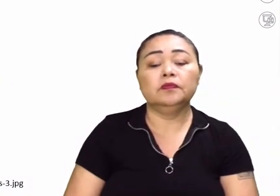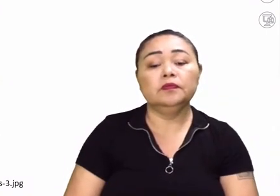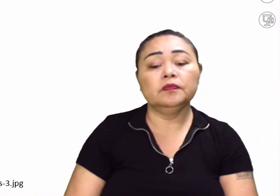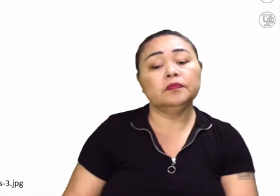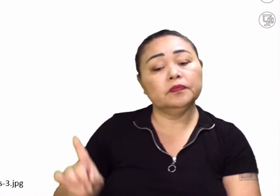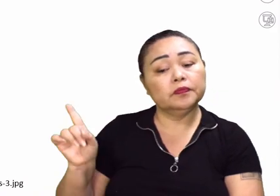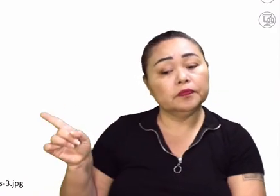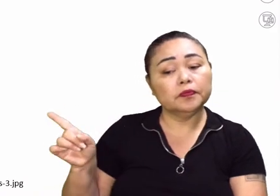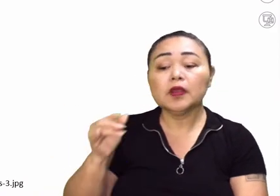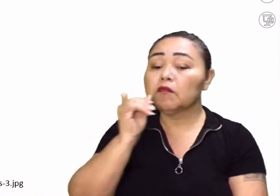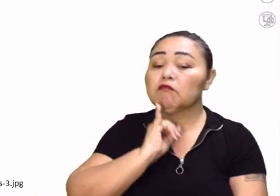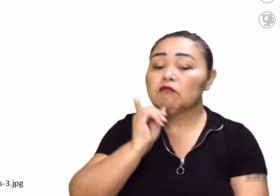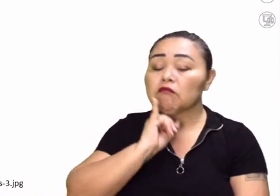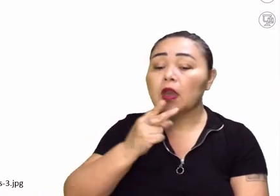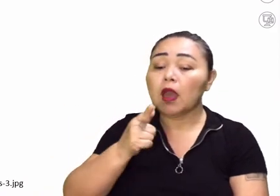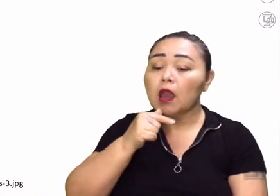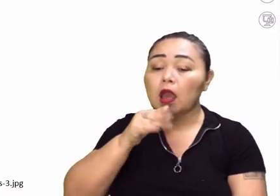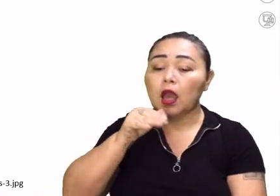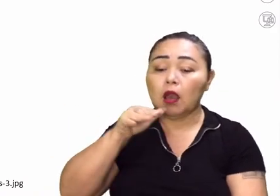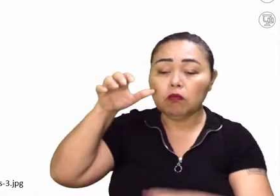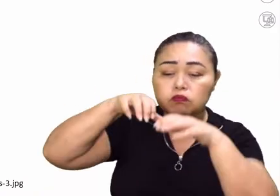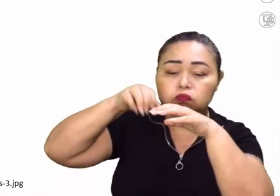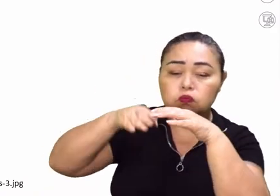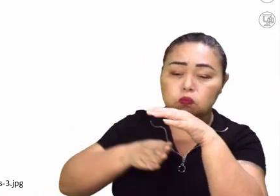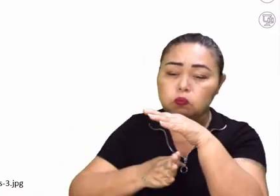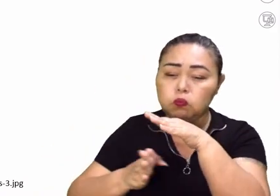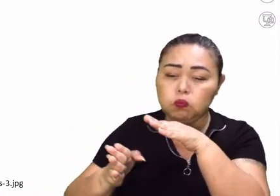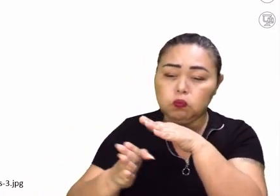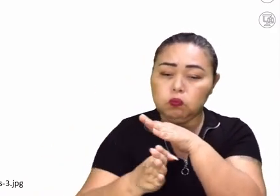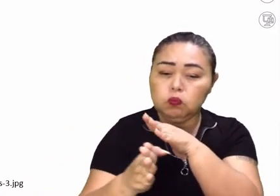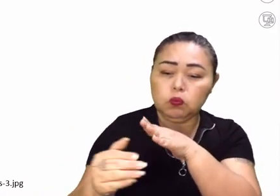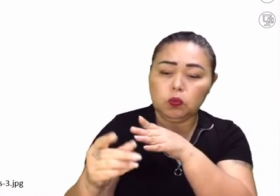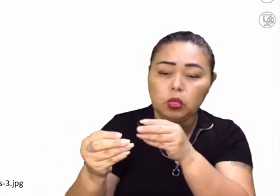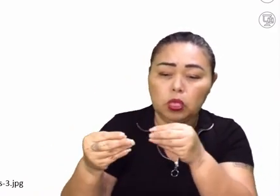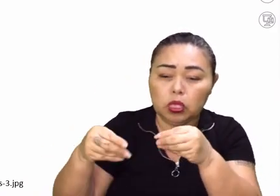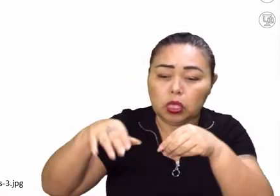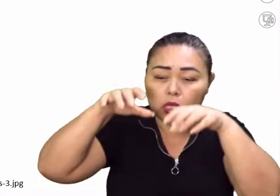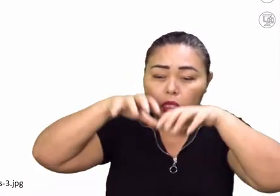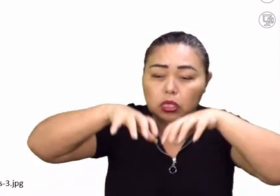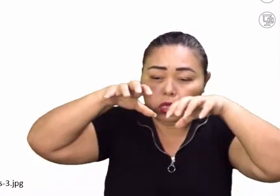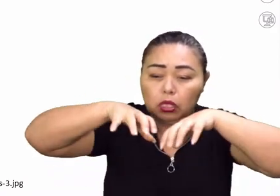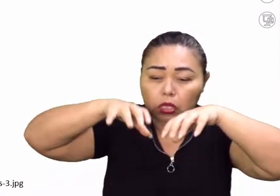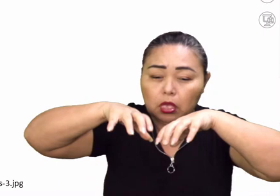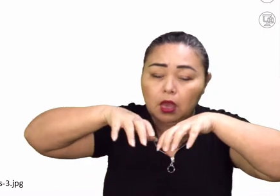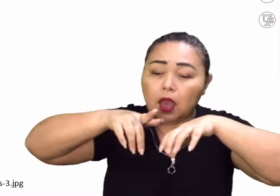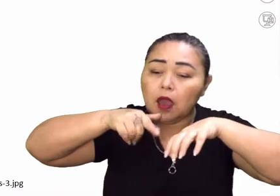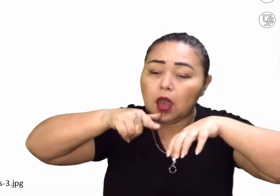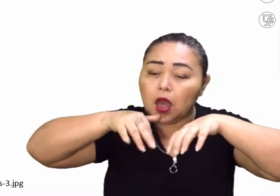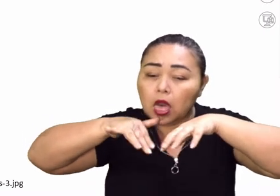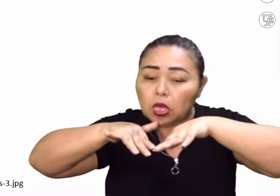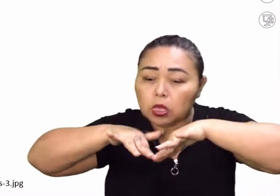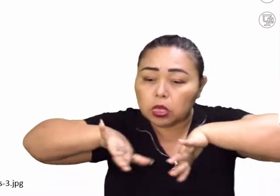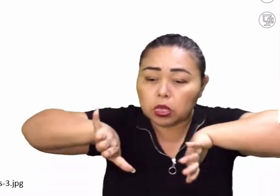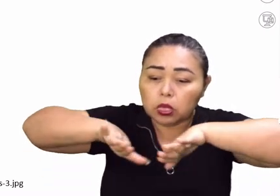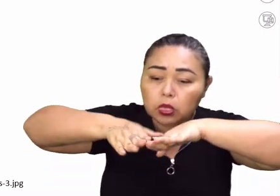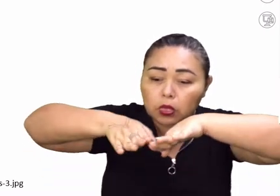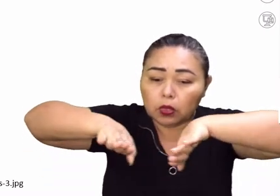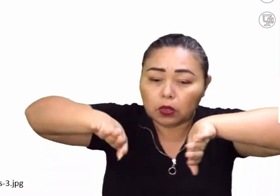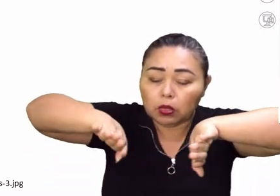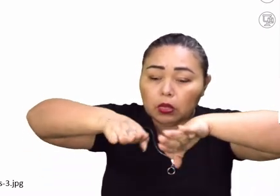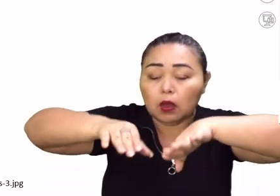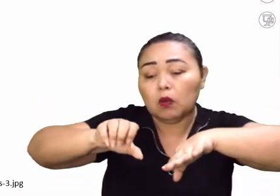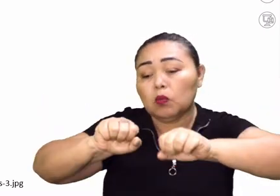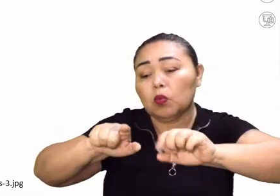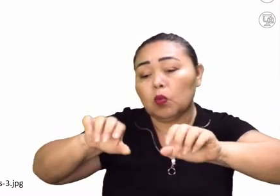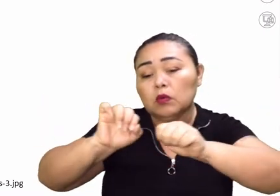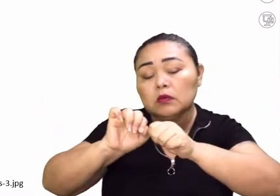Olha aí um exemplo né de voçoroca Exatamente isso aí é esse resultado de muita chuva e essa esse solo aí que já não